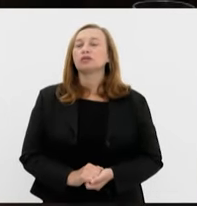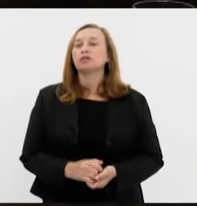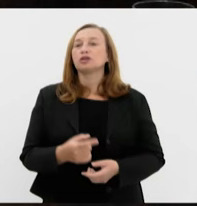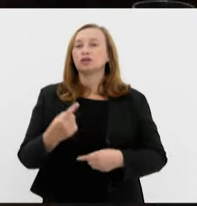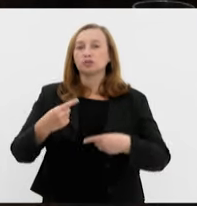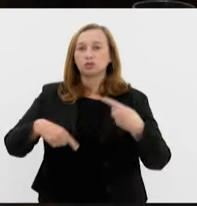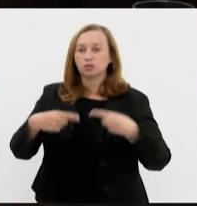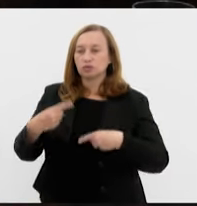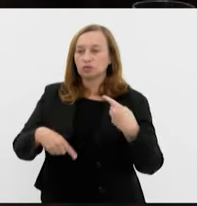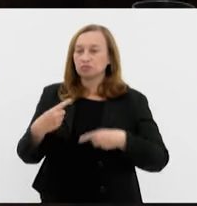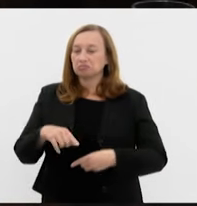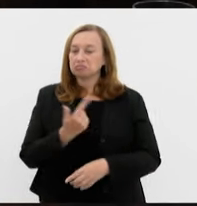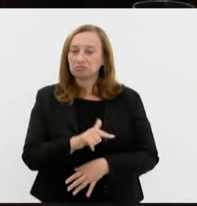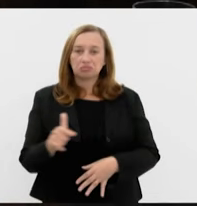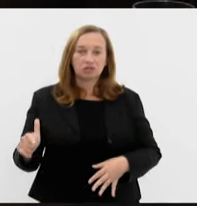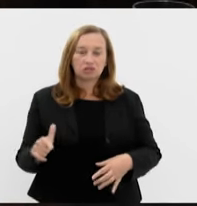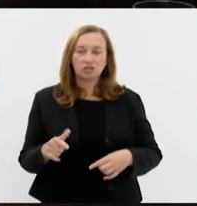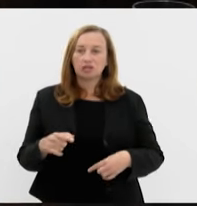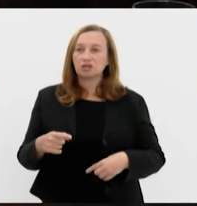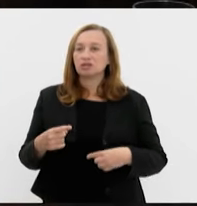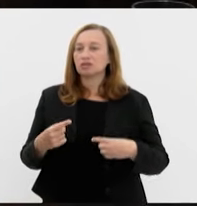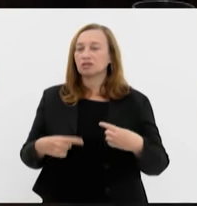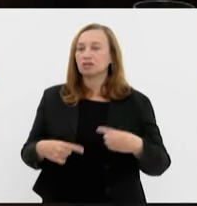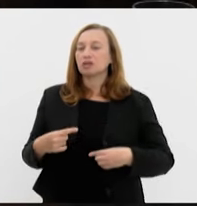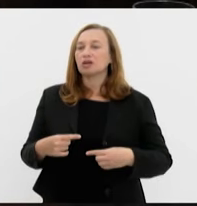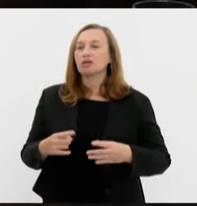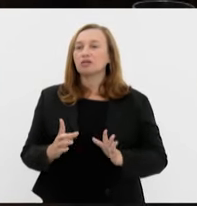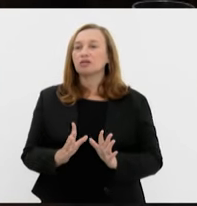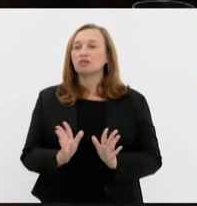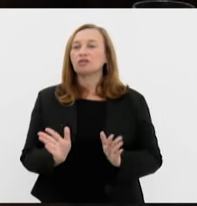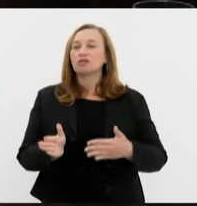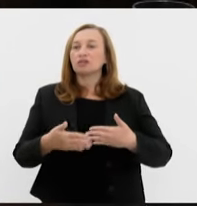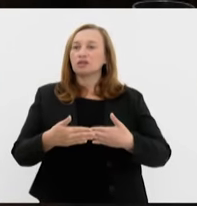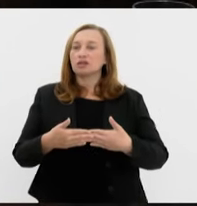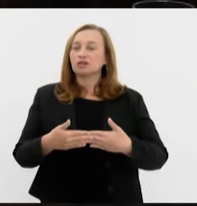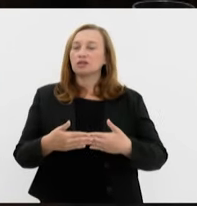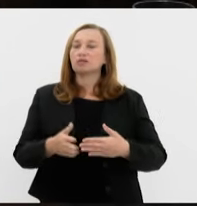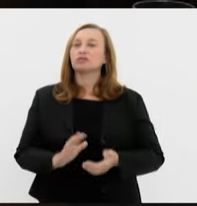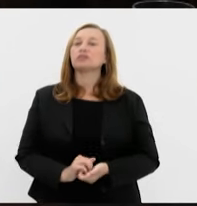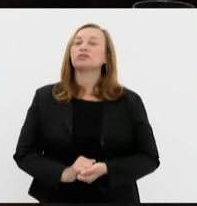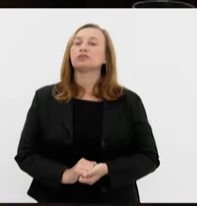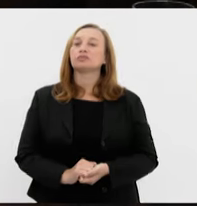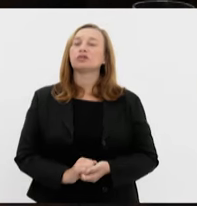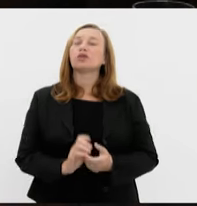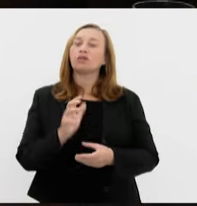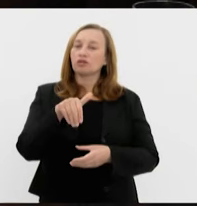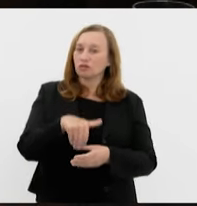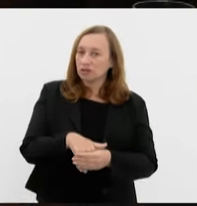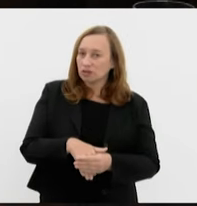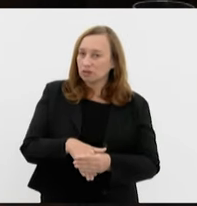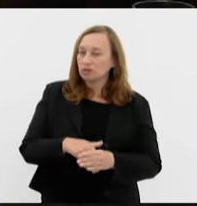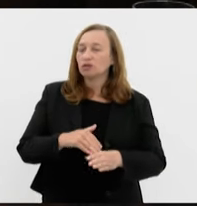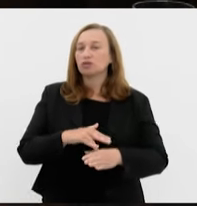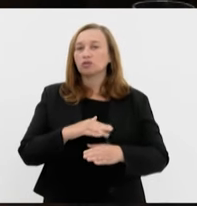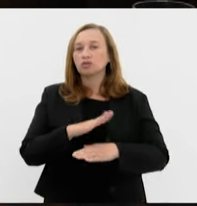discussão não havendo mais quem quer discutir encerrada a discussão em